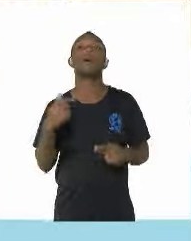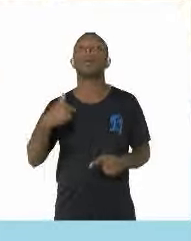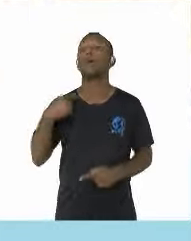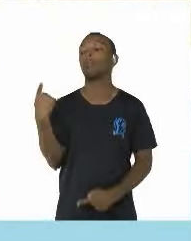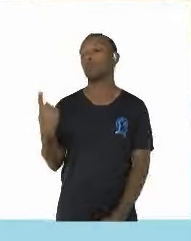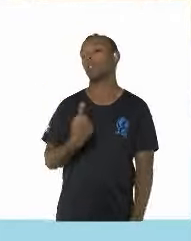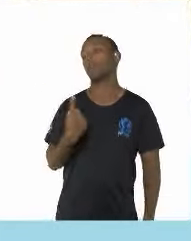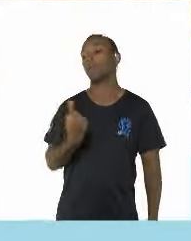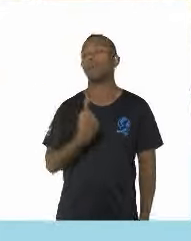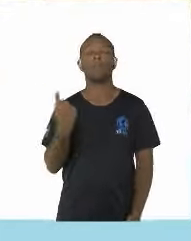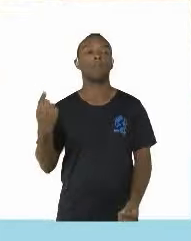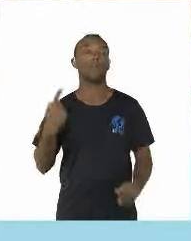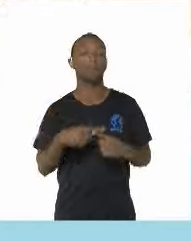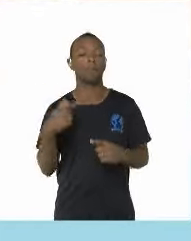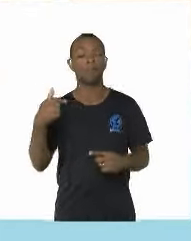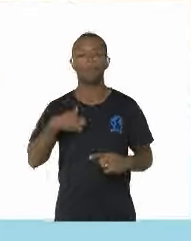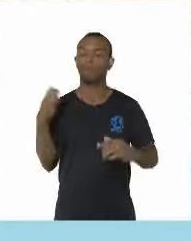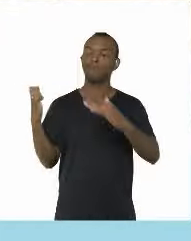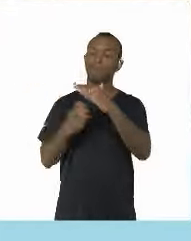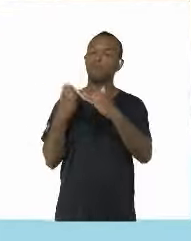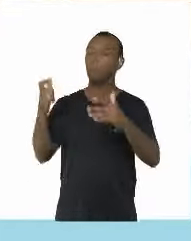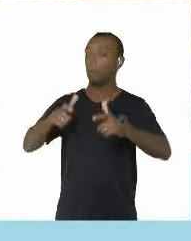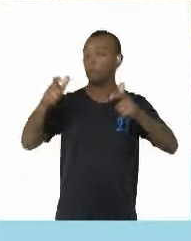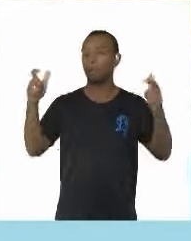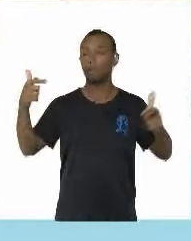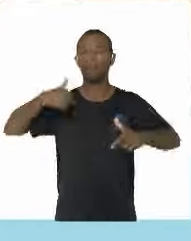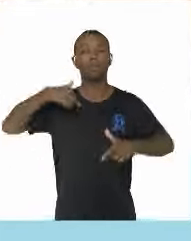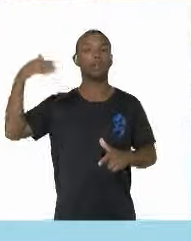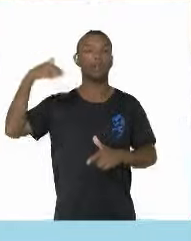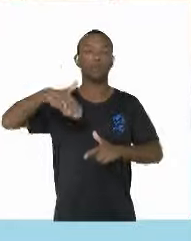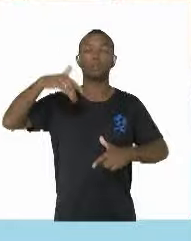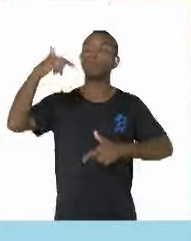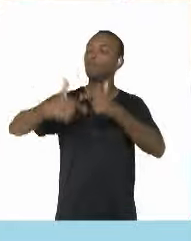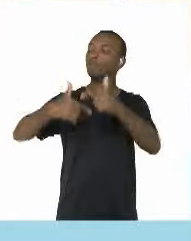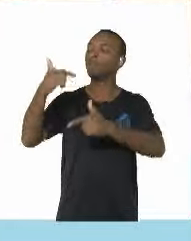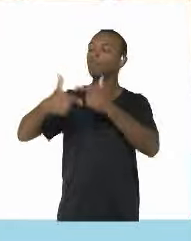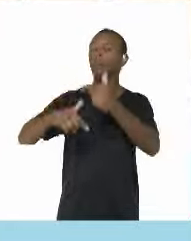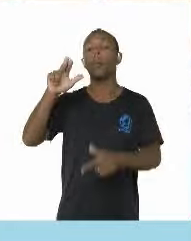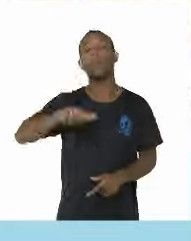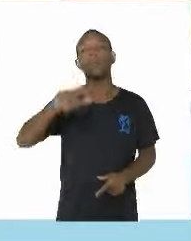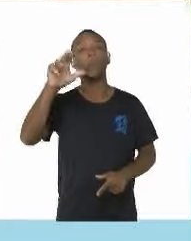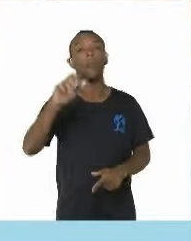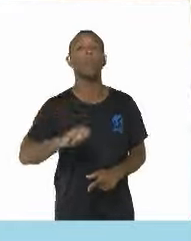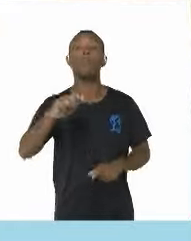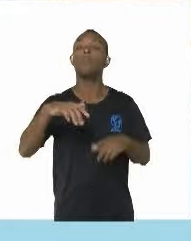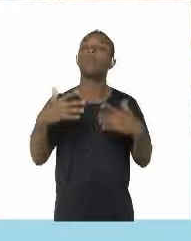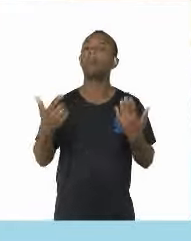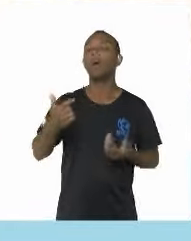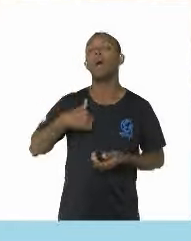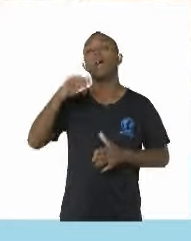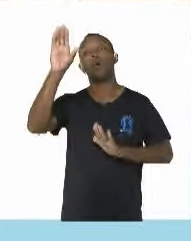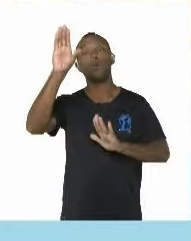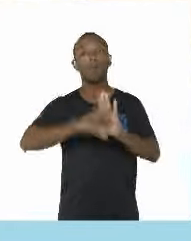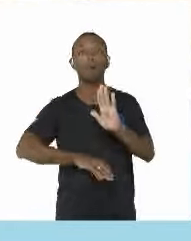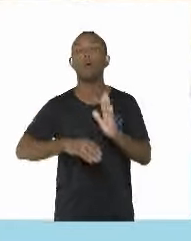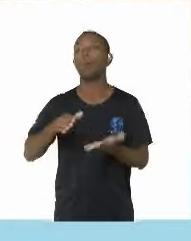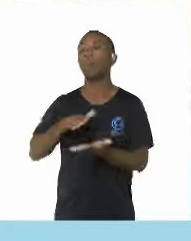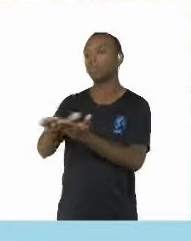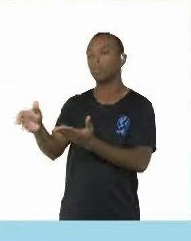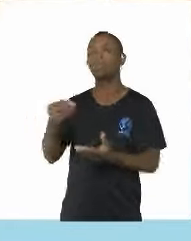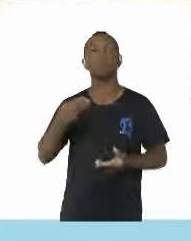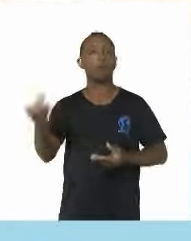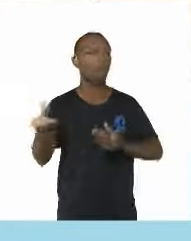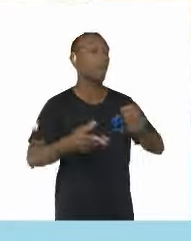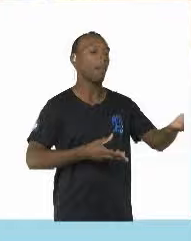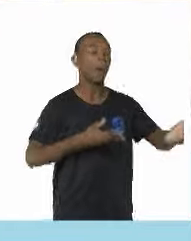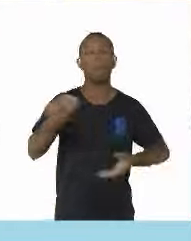empresa grande, né? Então, eu não tive experiência de chão de fábrica, eu não tive essa experiência de estar. Eu mandei muito currículo, nunca entrei numa